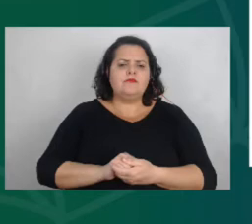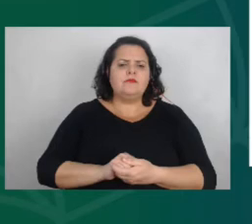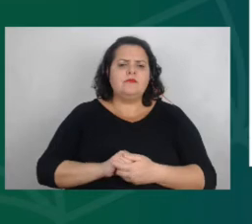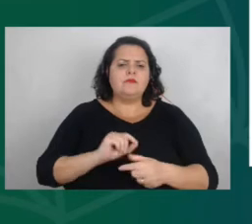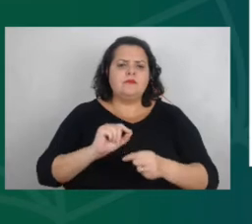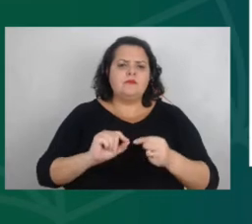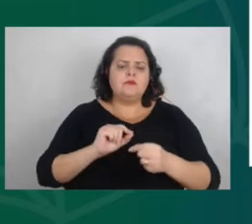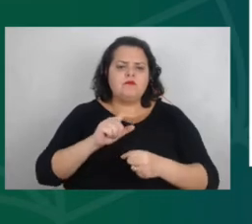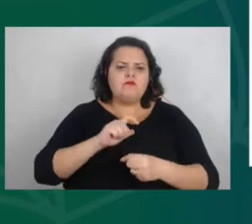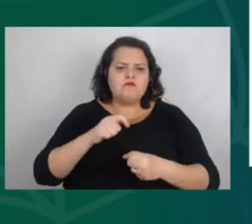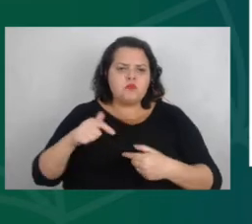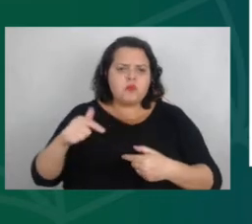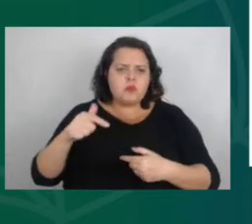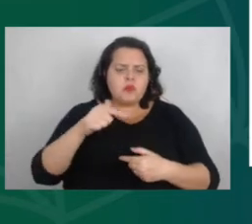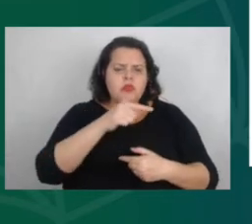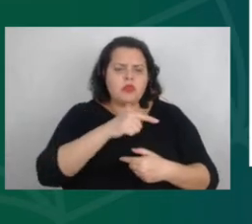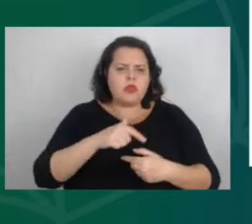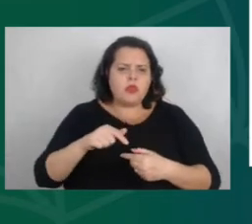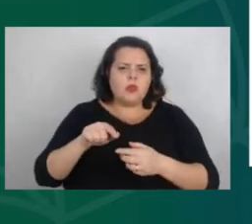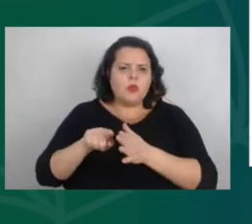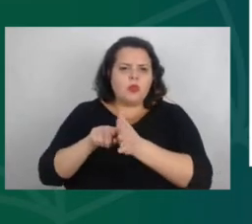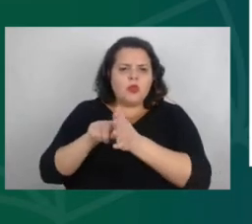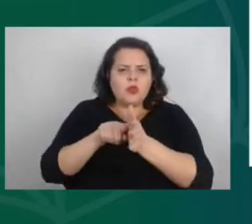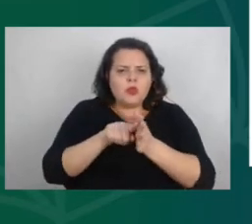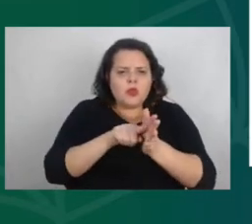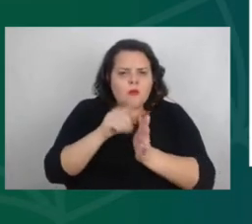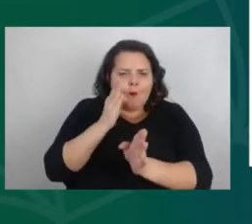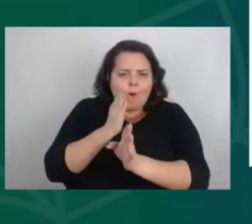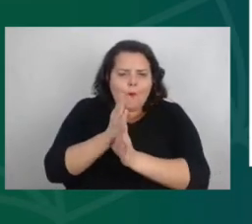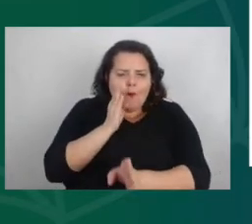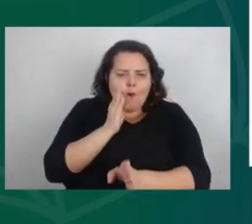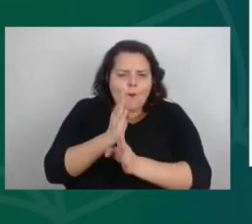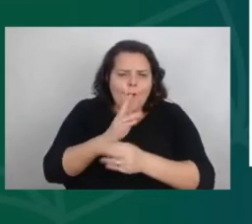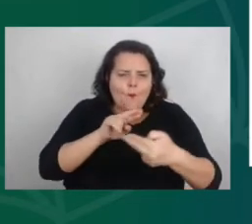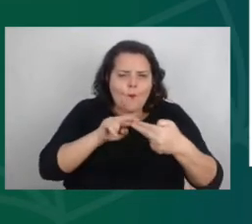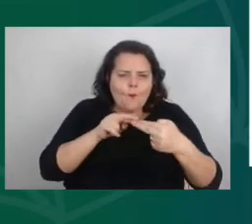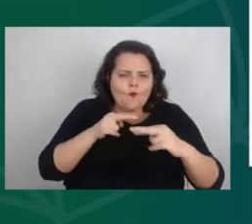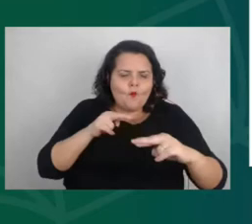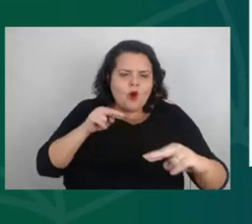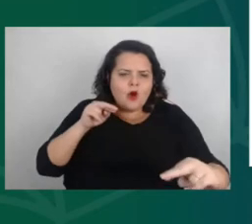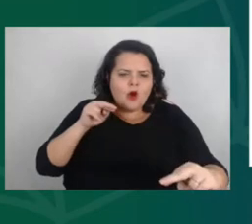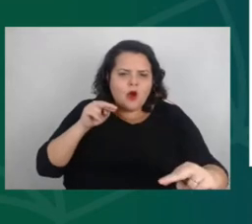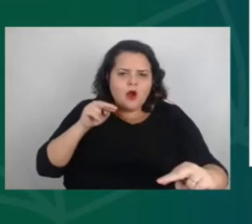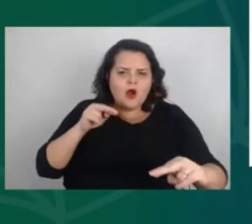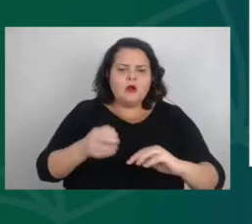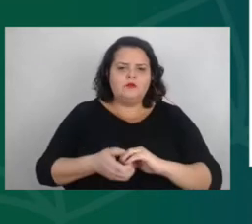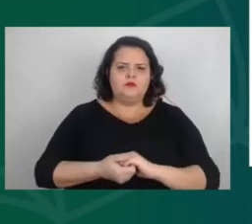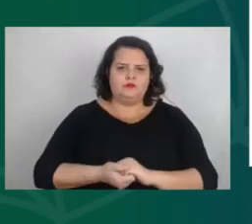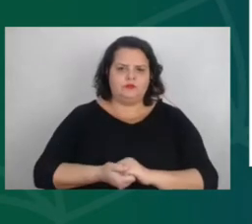fazer uma avaliação genética do efeito desses compostos. Próximo.